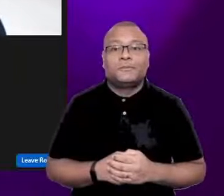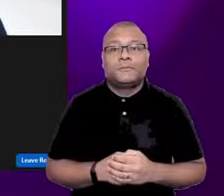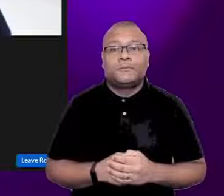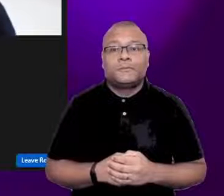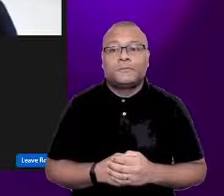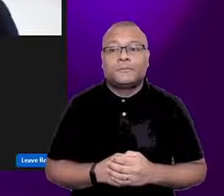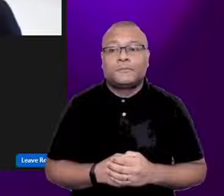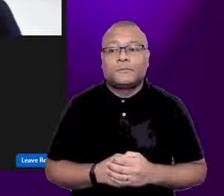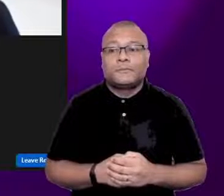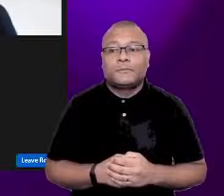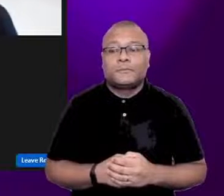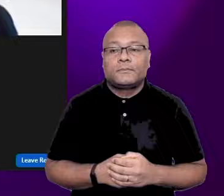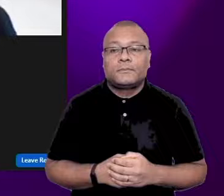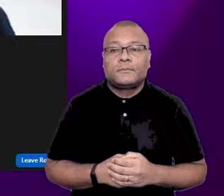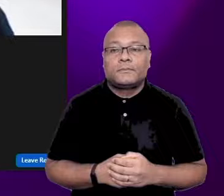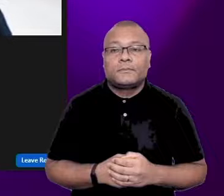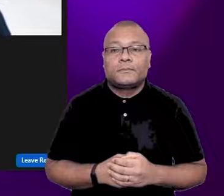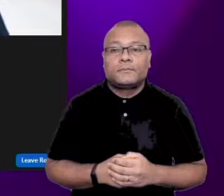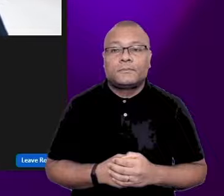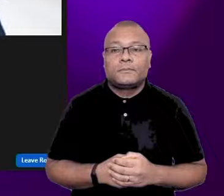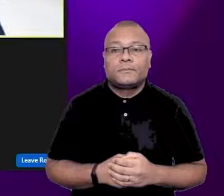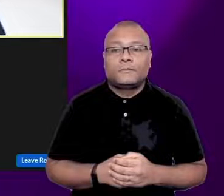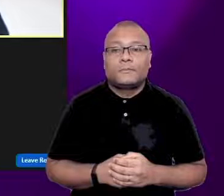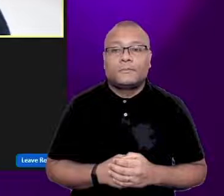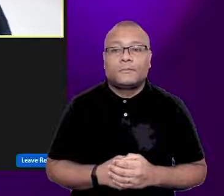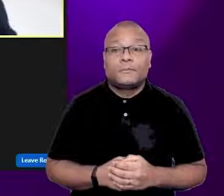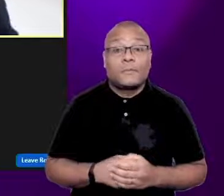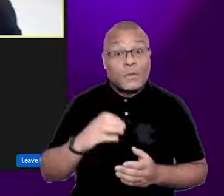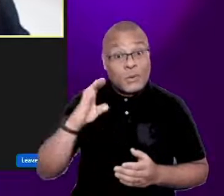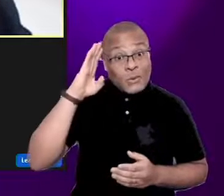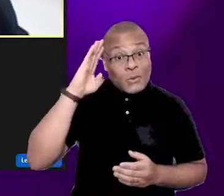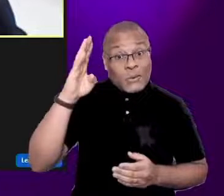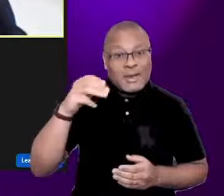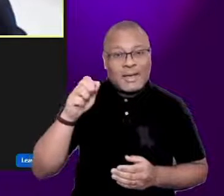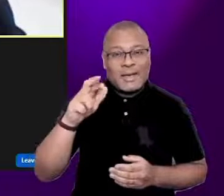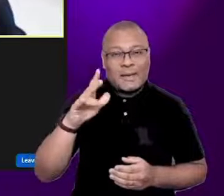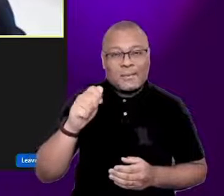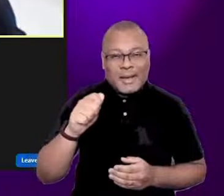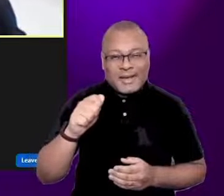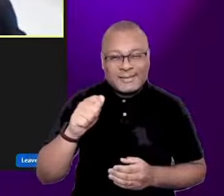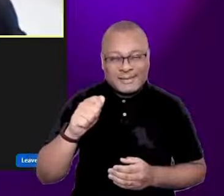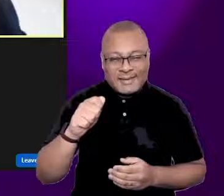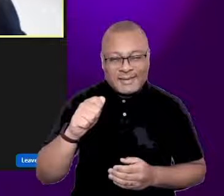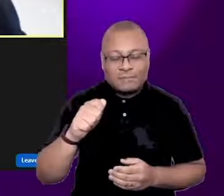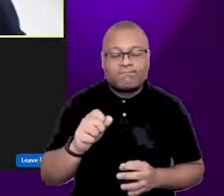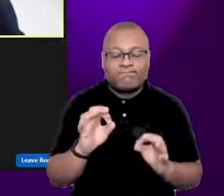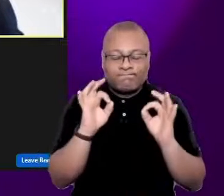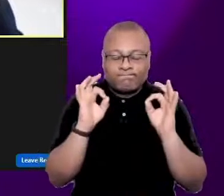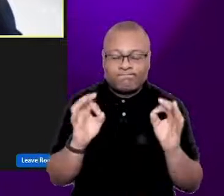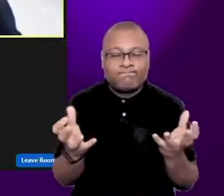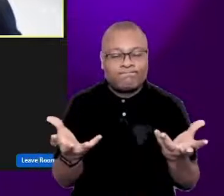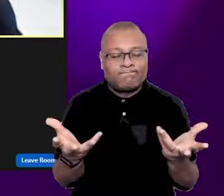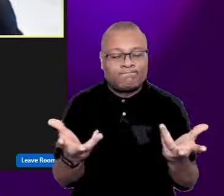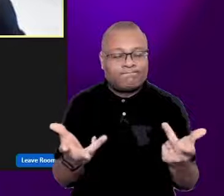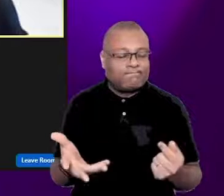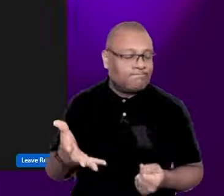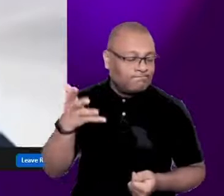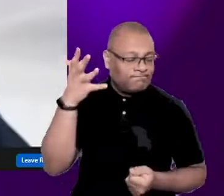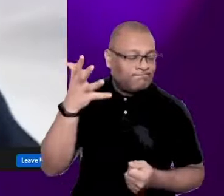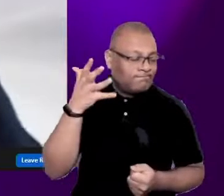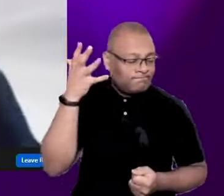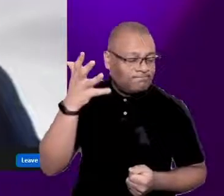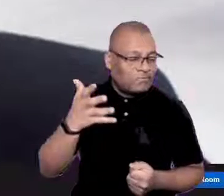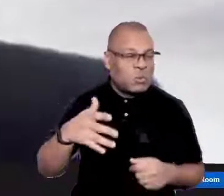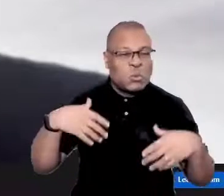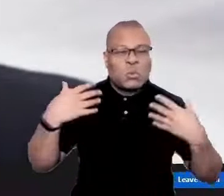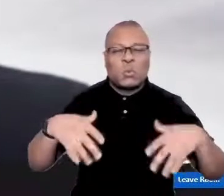Olá, Márcia. Realmente foi excelente a sua palestra, acho que abrilhantou